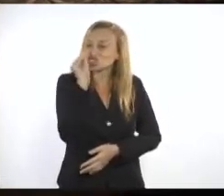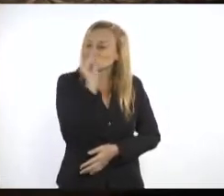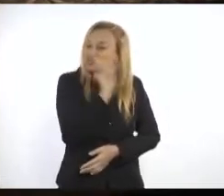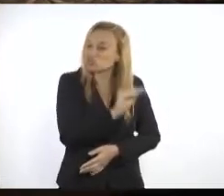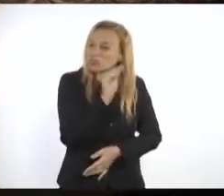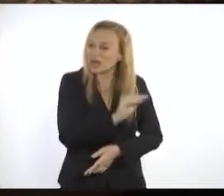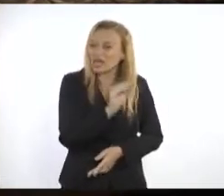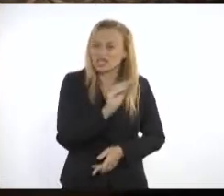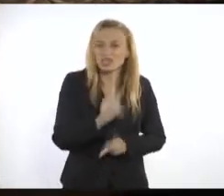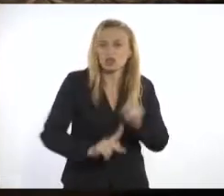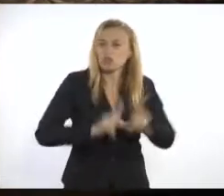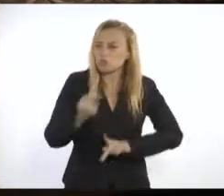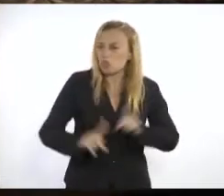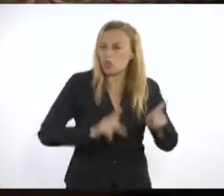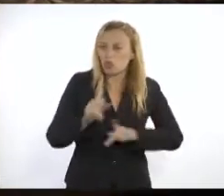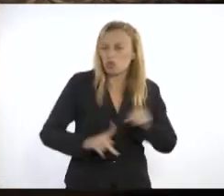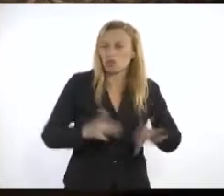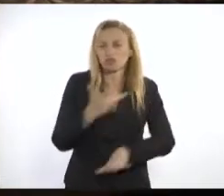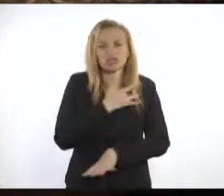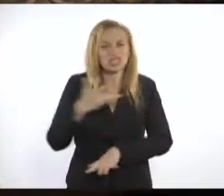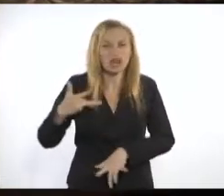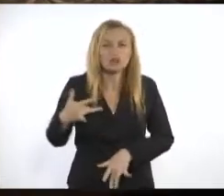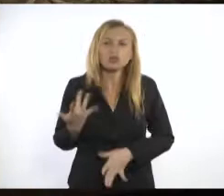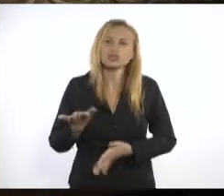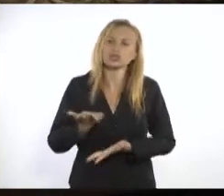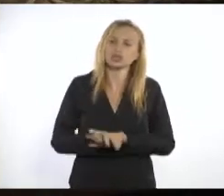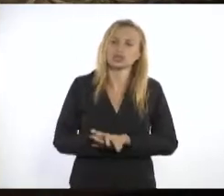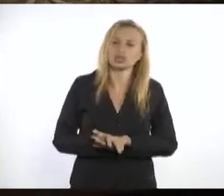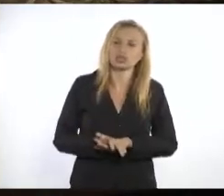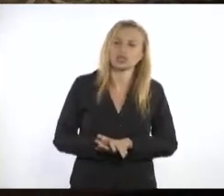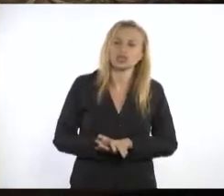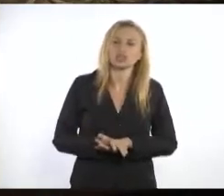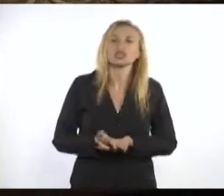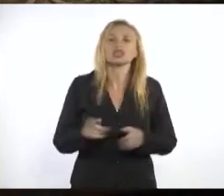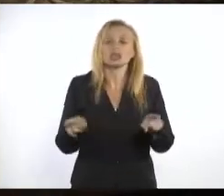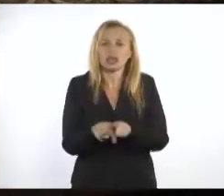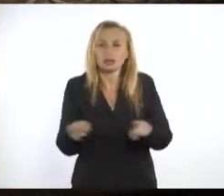negligente com a saúde da população, com